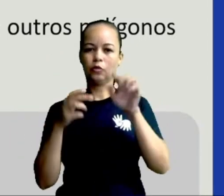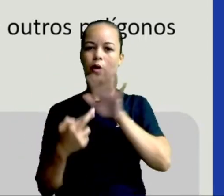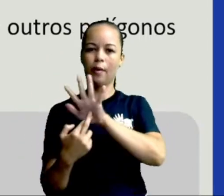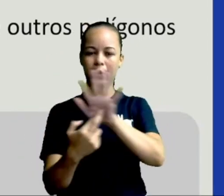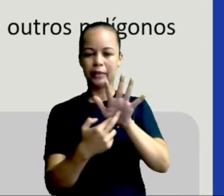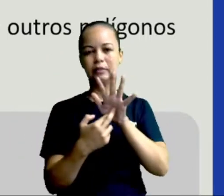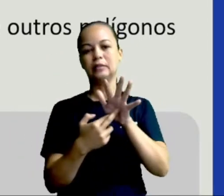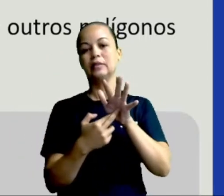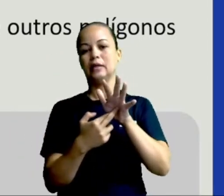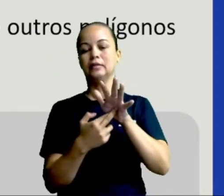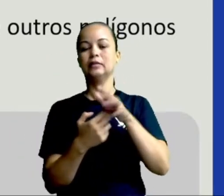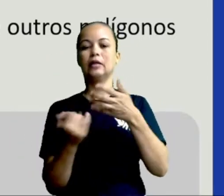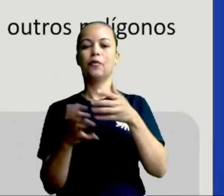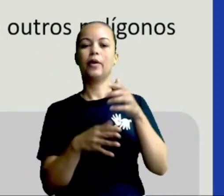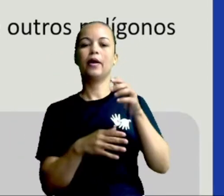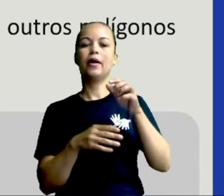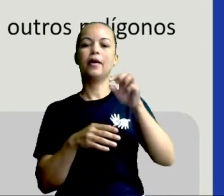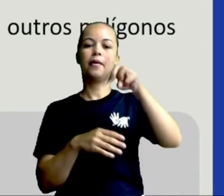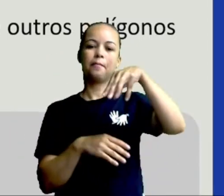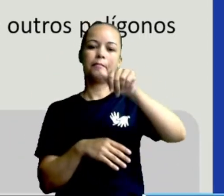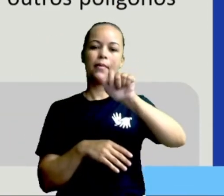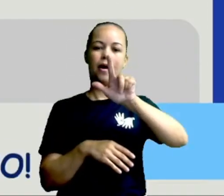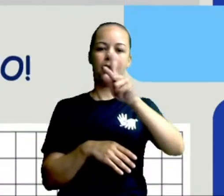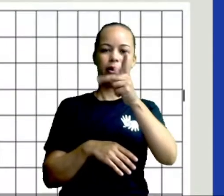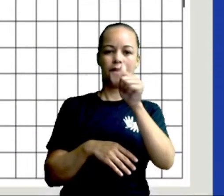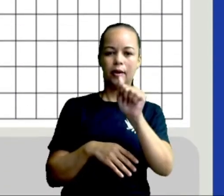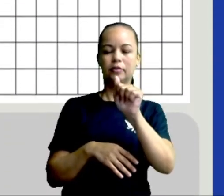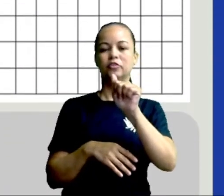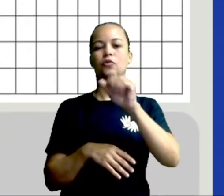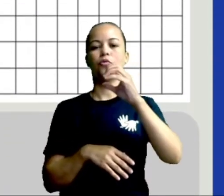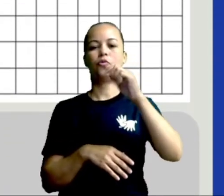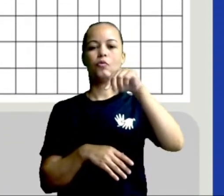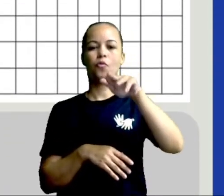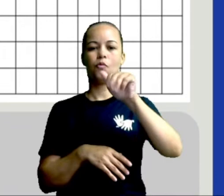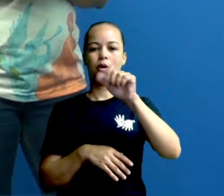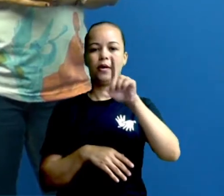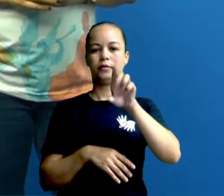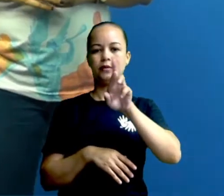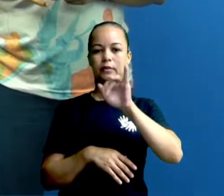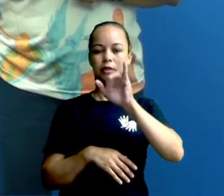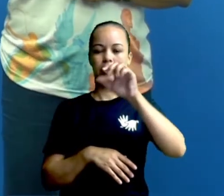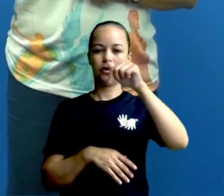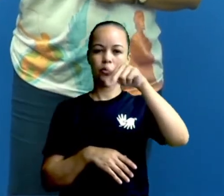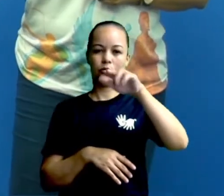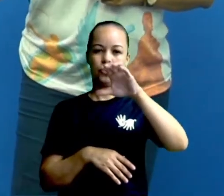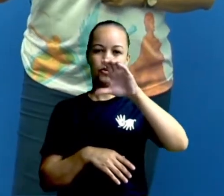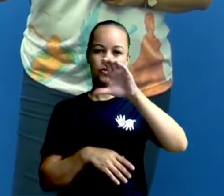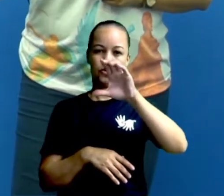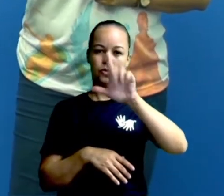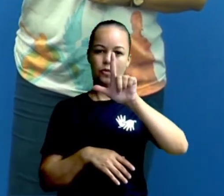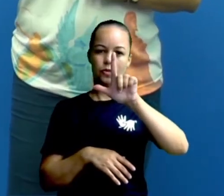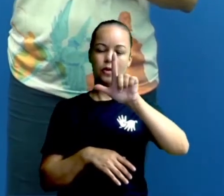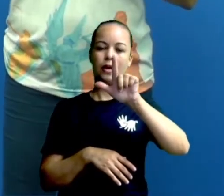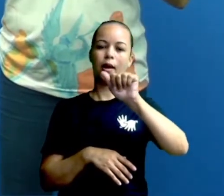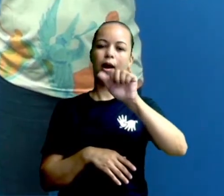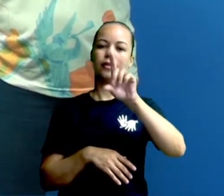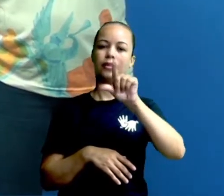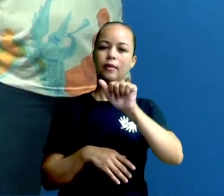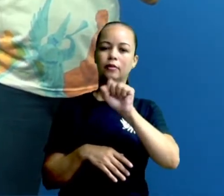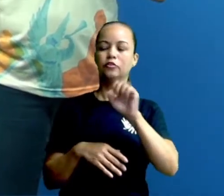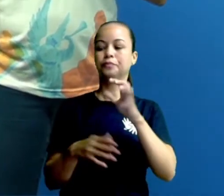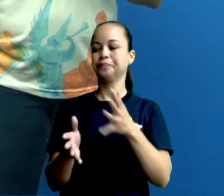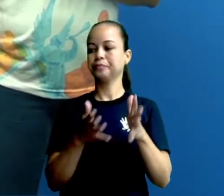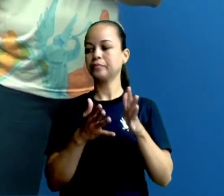em malhas quadriculadas. Então, vamos lá. Vamos começar com a nossa aula de hoje. E aí eu trago